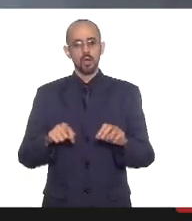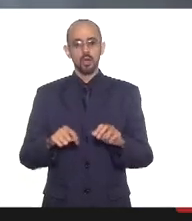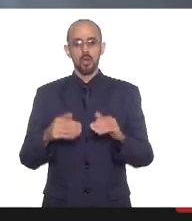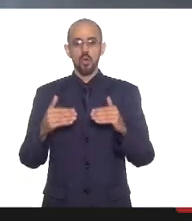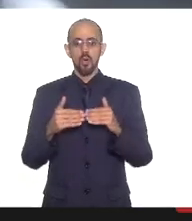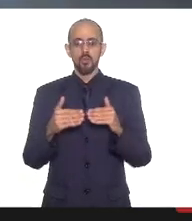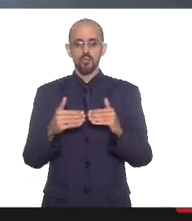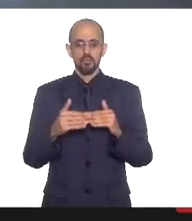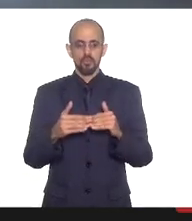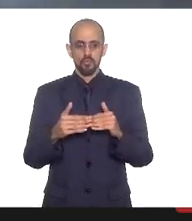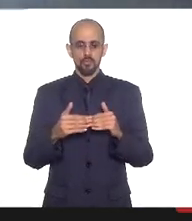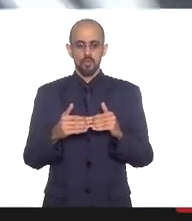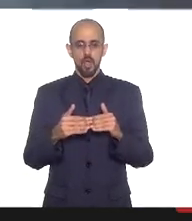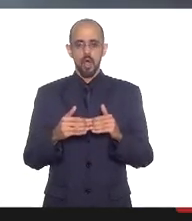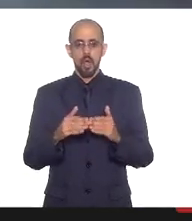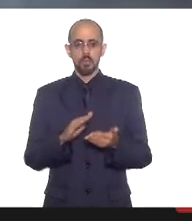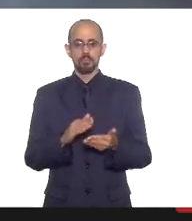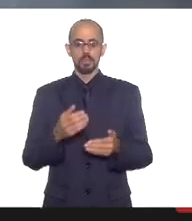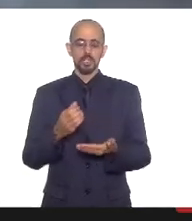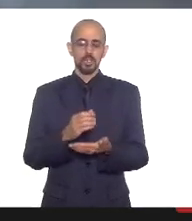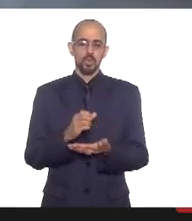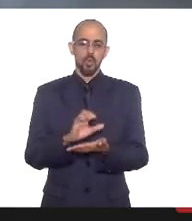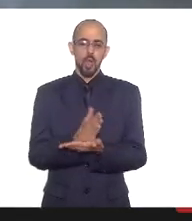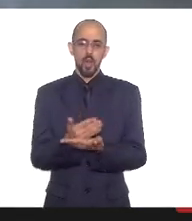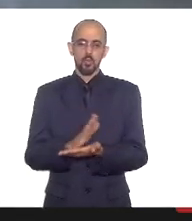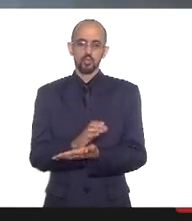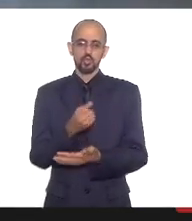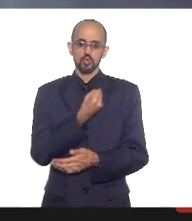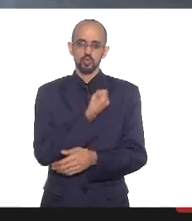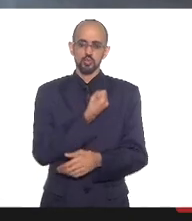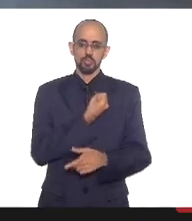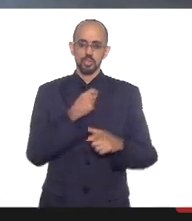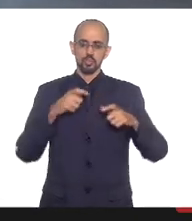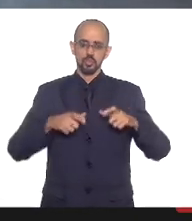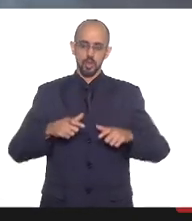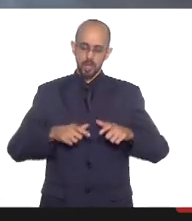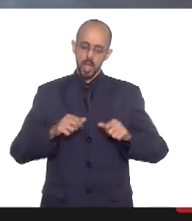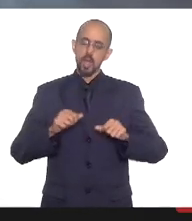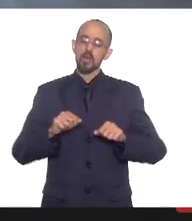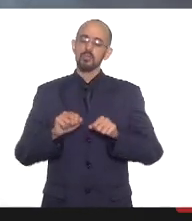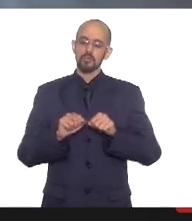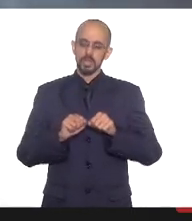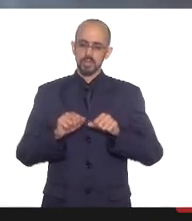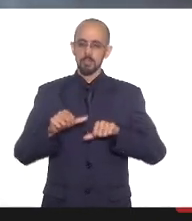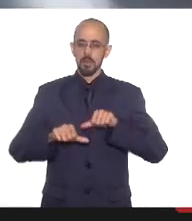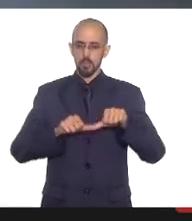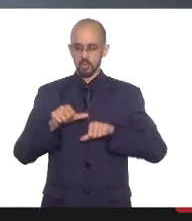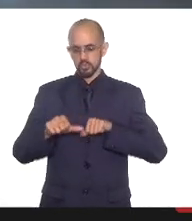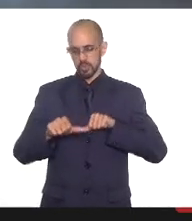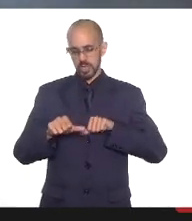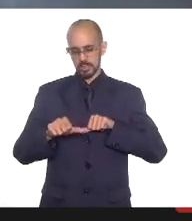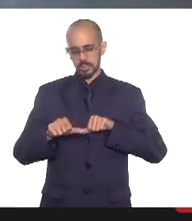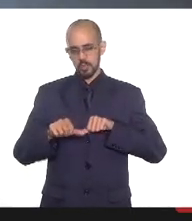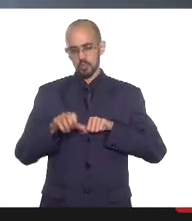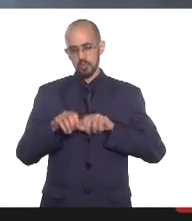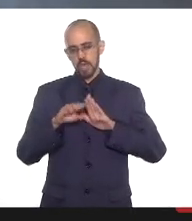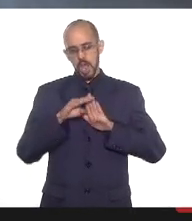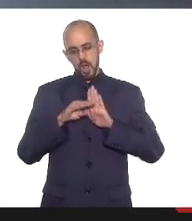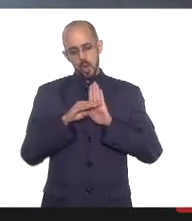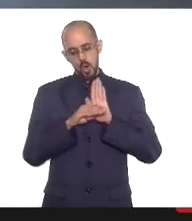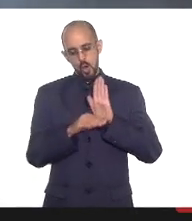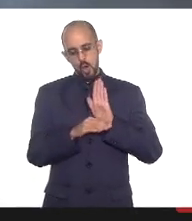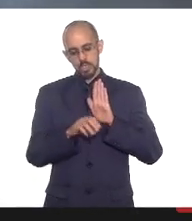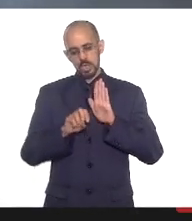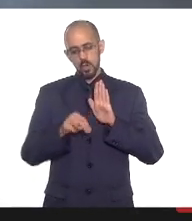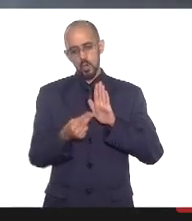indicadores epidemiológicos locais é uma modificação na ordem da vacinação ou na